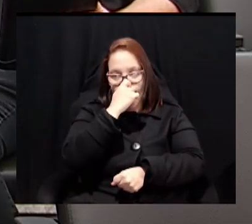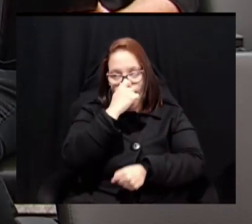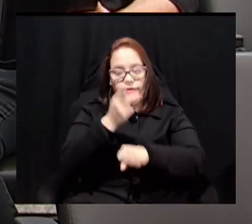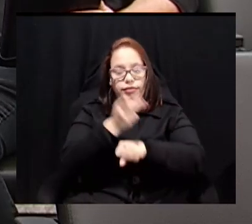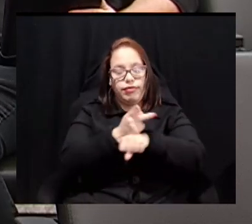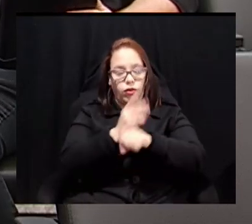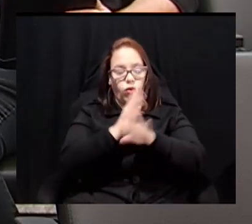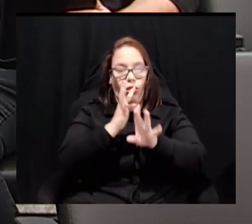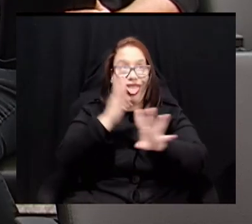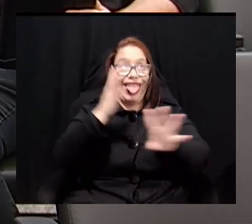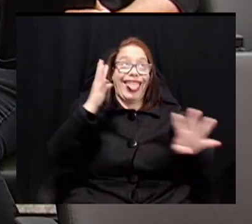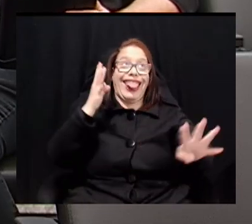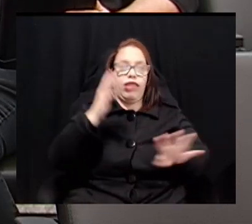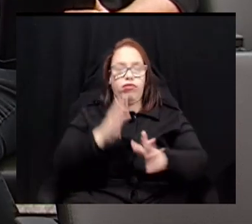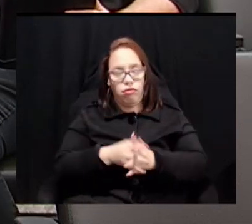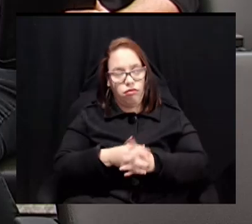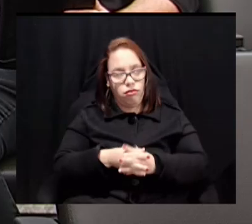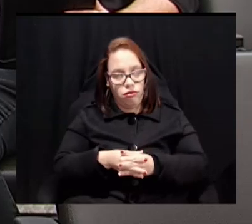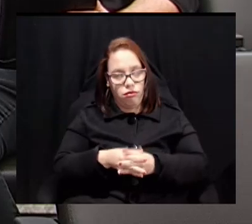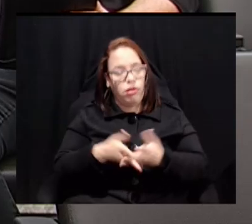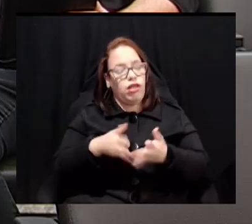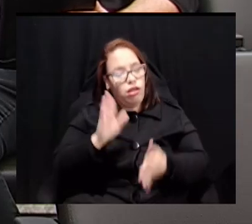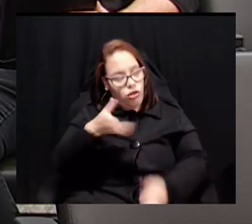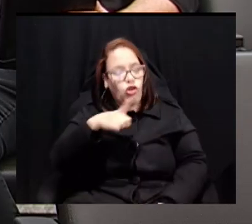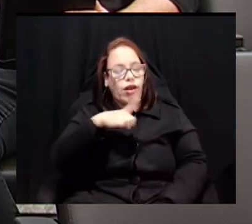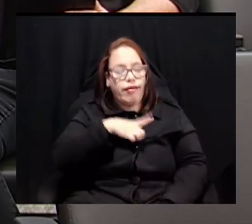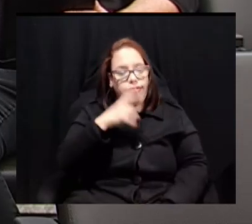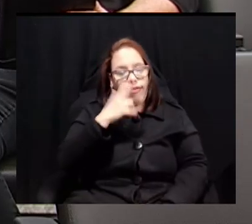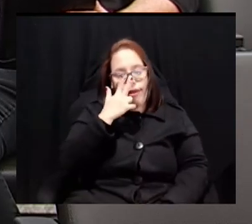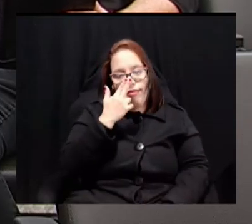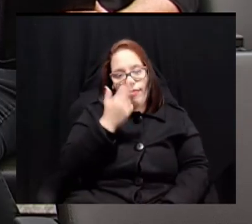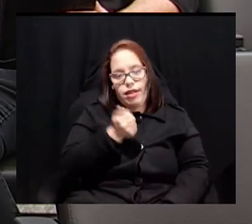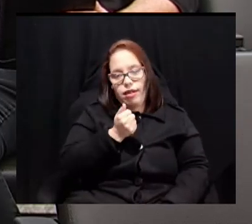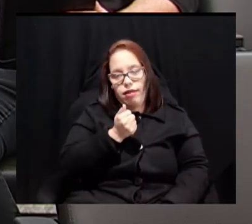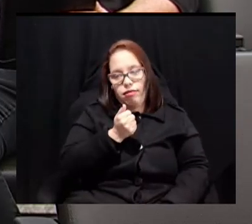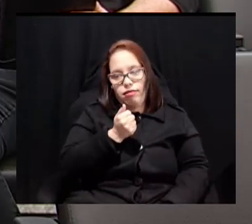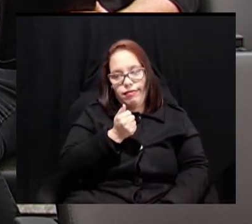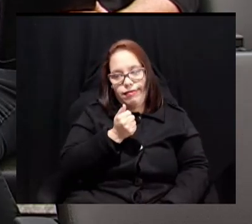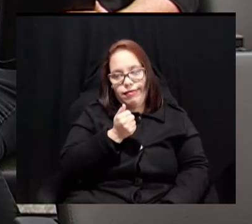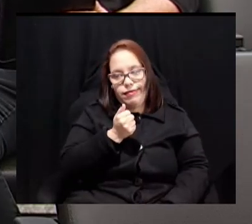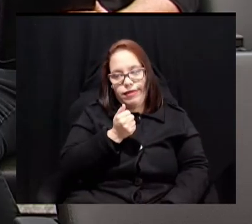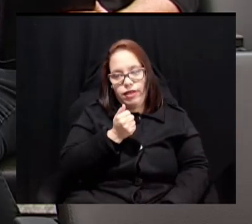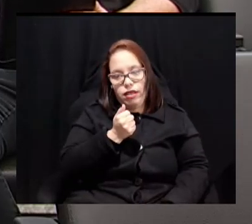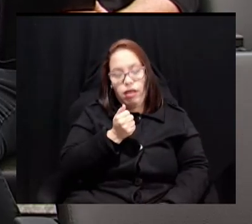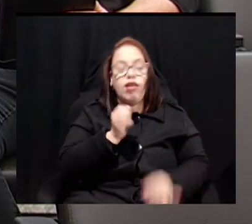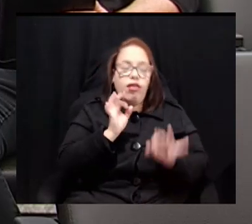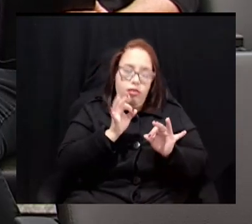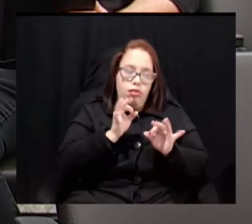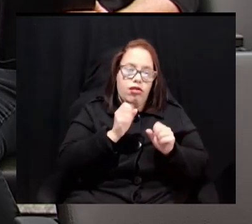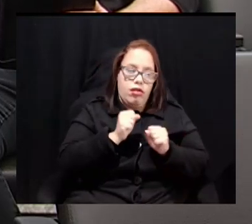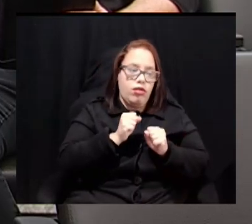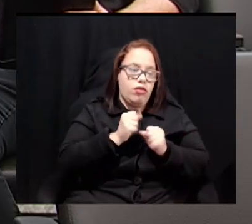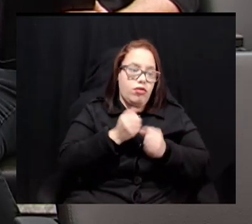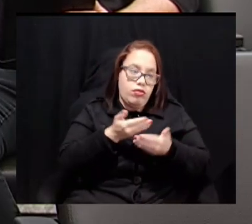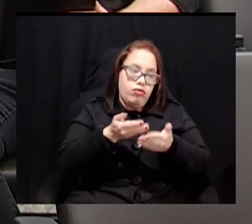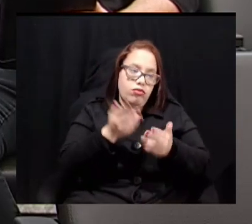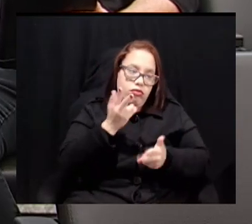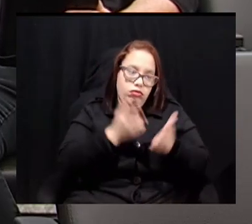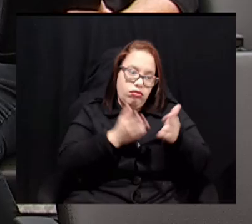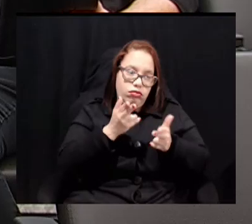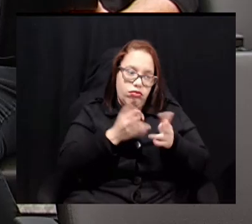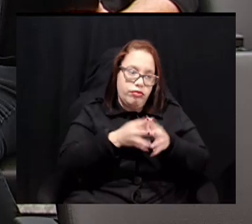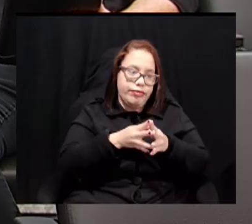etc. Então, quer dizer, já existe algo semelhante, entendeu? Então, daria para dispor alguma coisa nesse